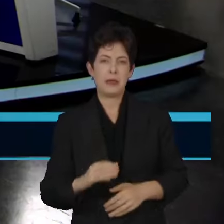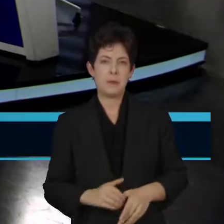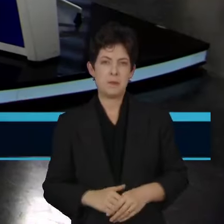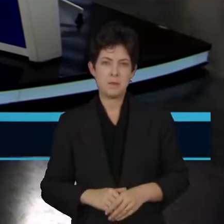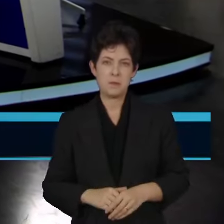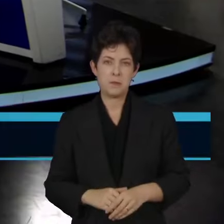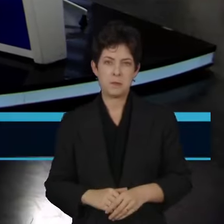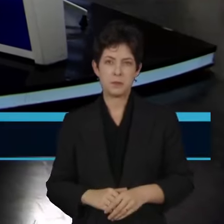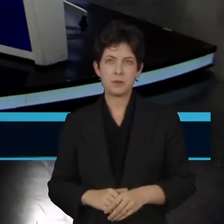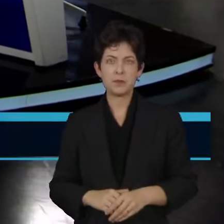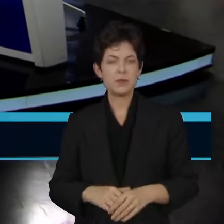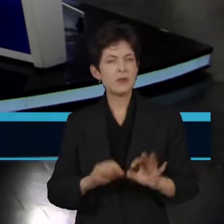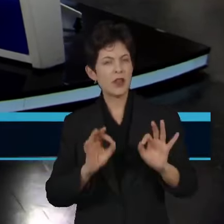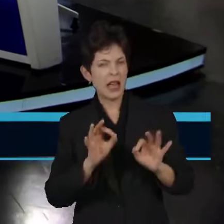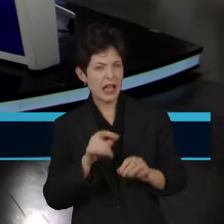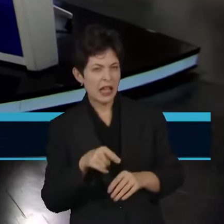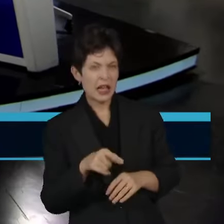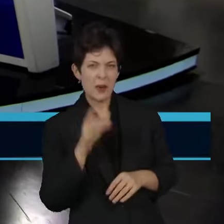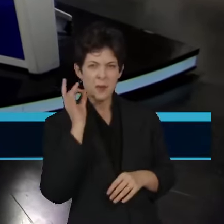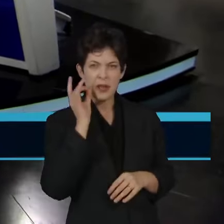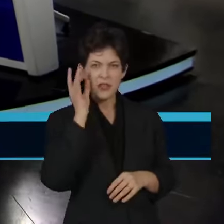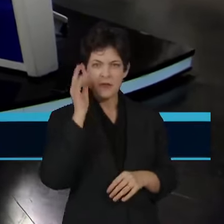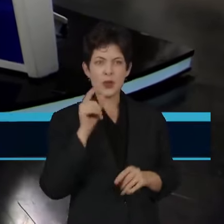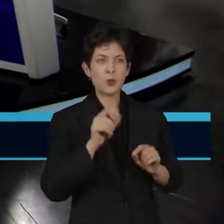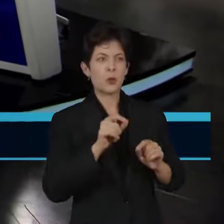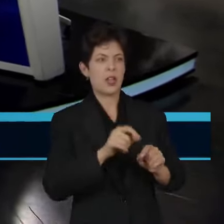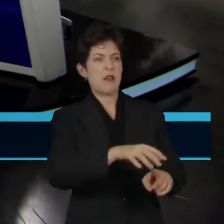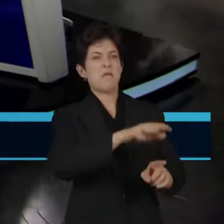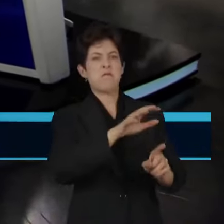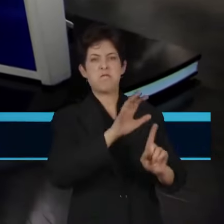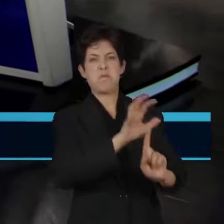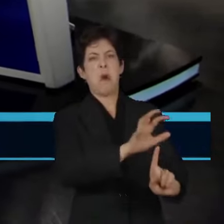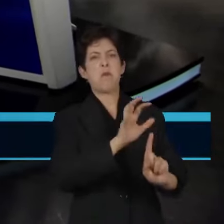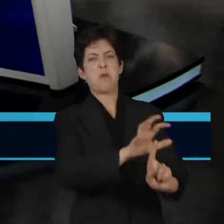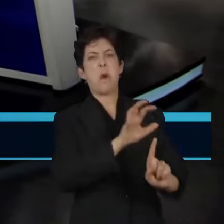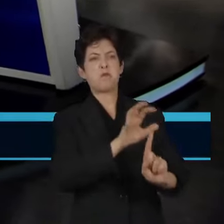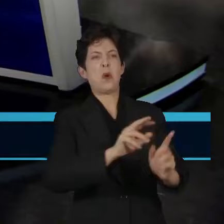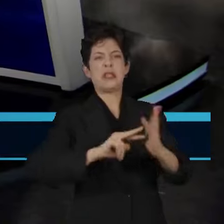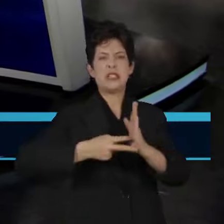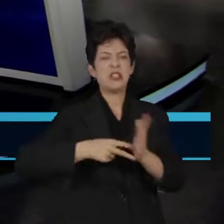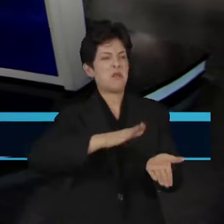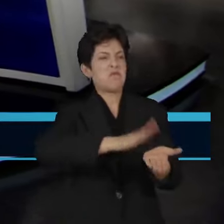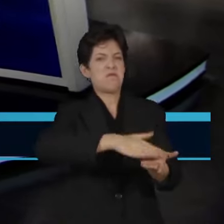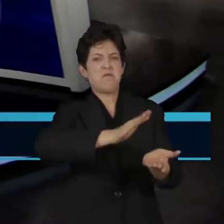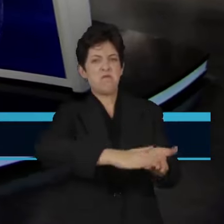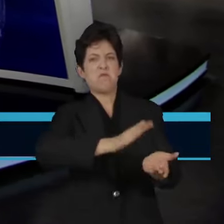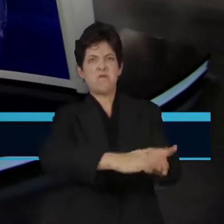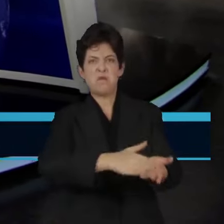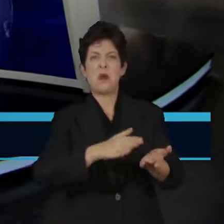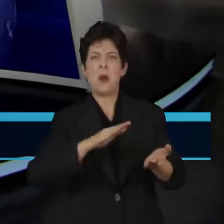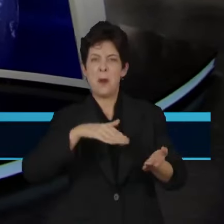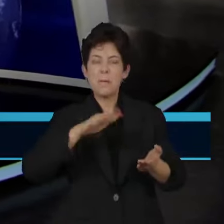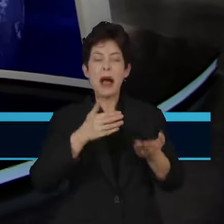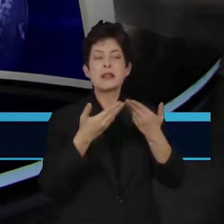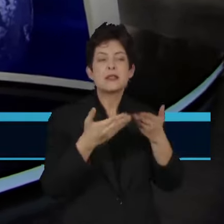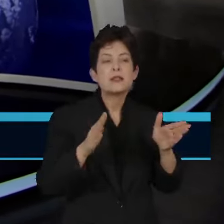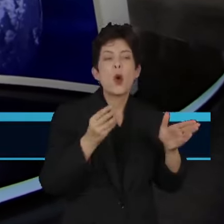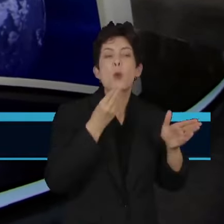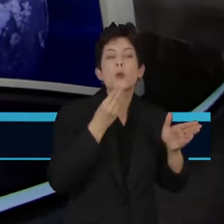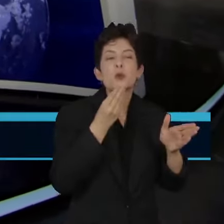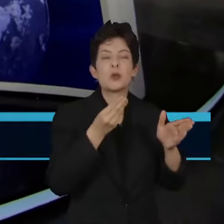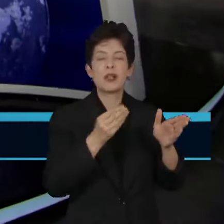Bom, Pondé, é realmente mais fácil, na sua visão, pressionar esse governo? Os sindicatos veem mais abertura na